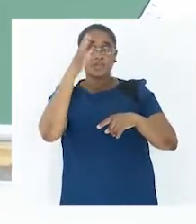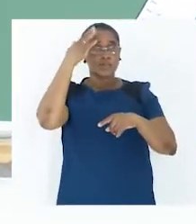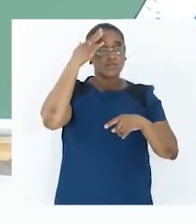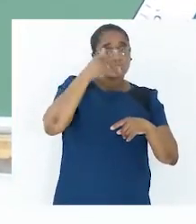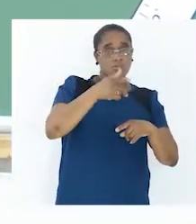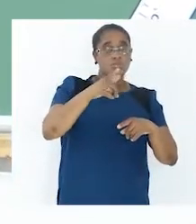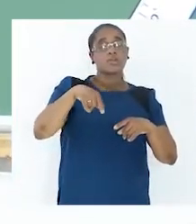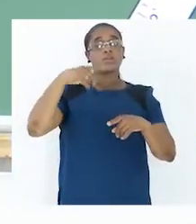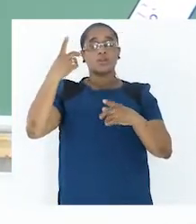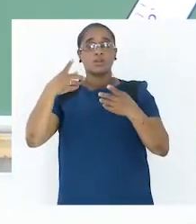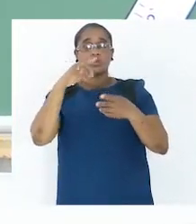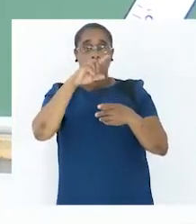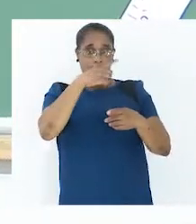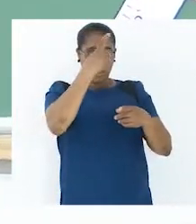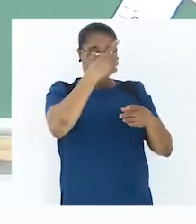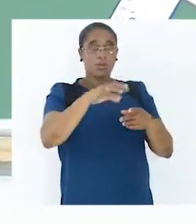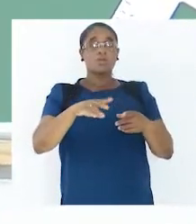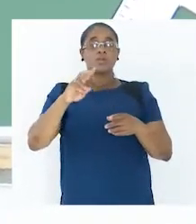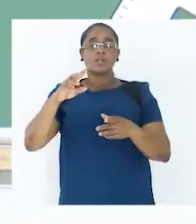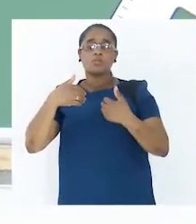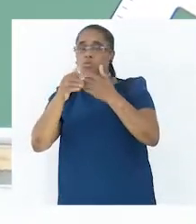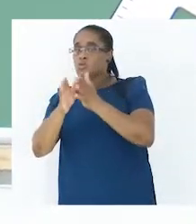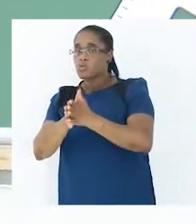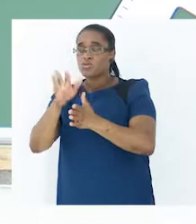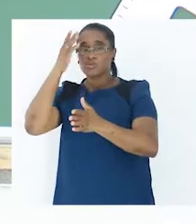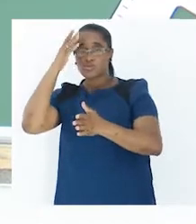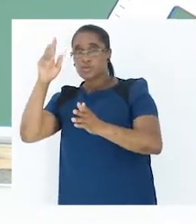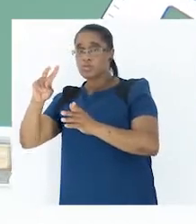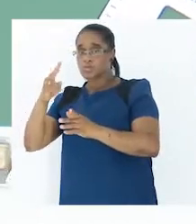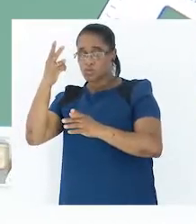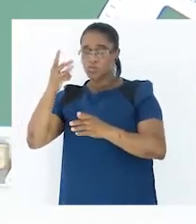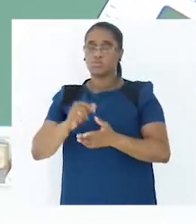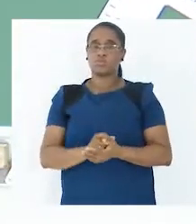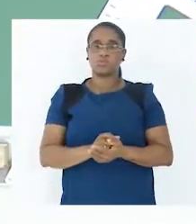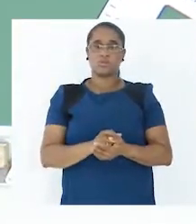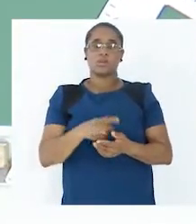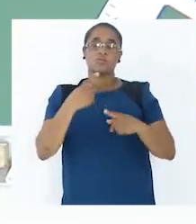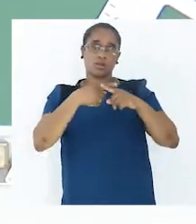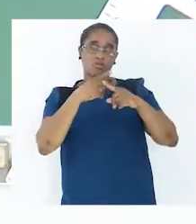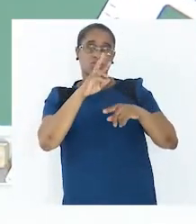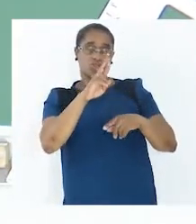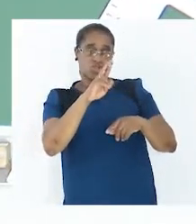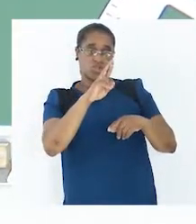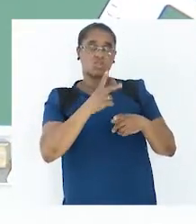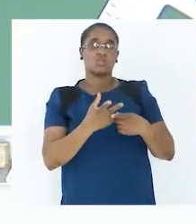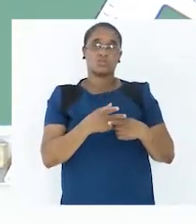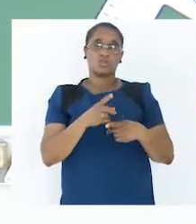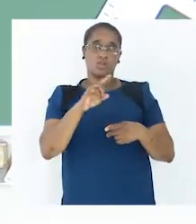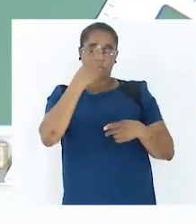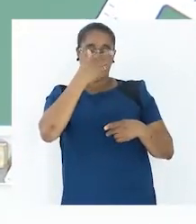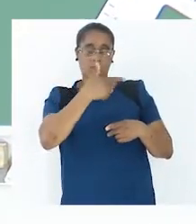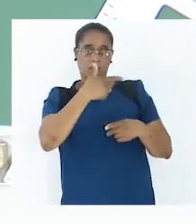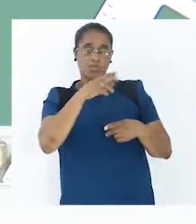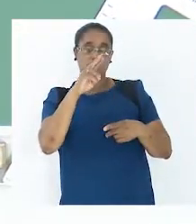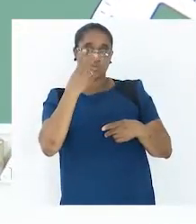do segundo polinómio. Isto é multiplicar, neste caso, o x pelo primeiro termo do segundo polinómio, que é